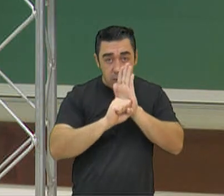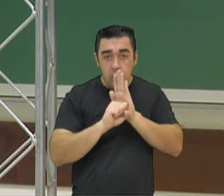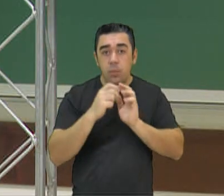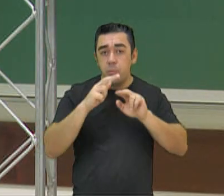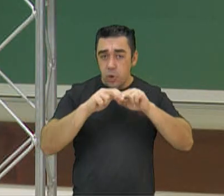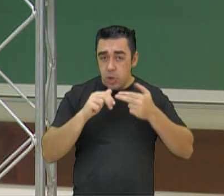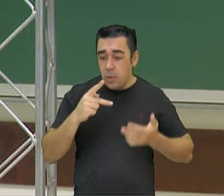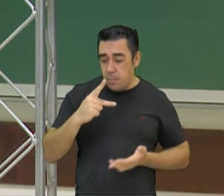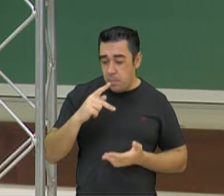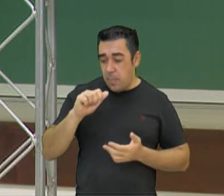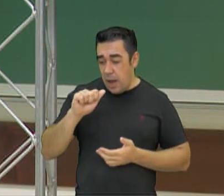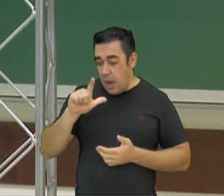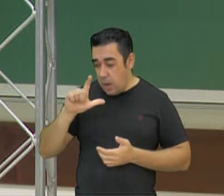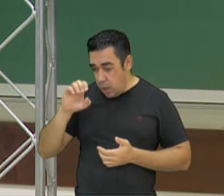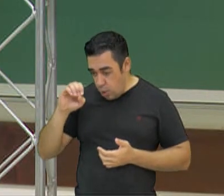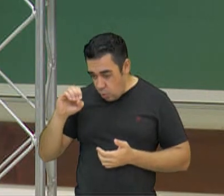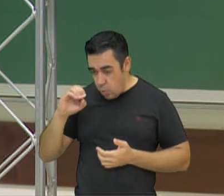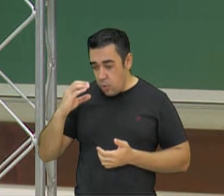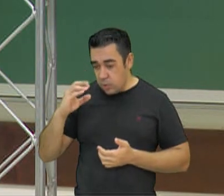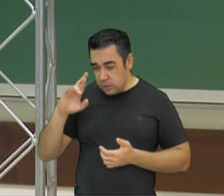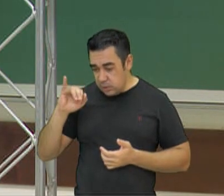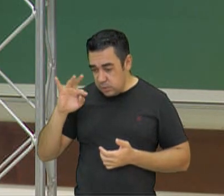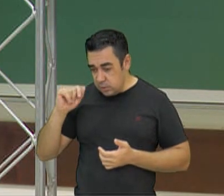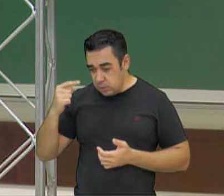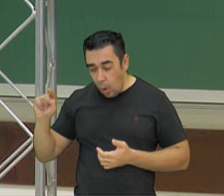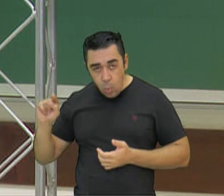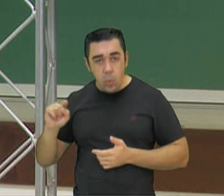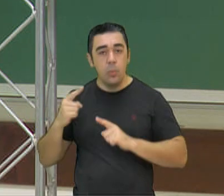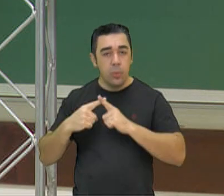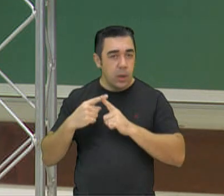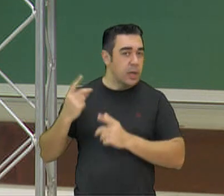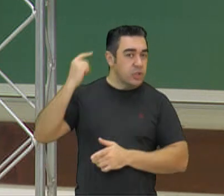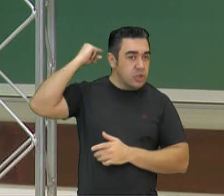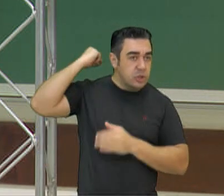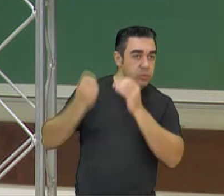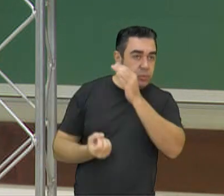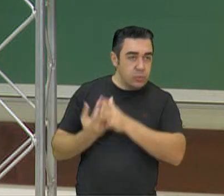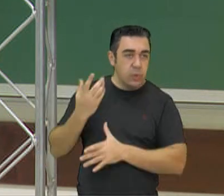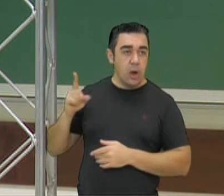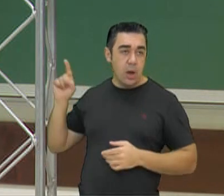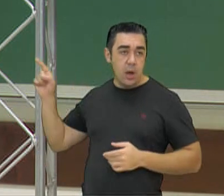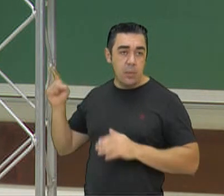paleocristão ou cristão primitivo, tá? Temos aqui passagens bíblicas, tá?